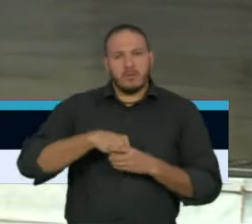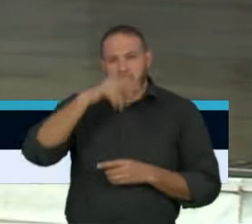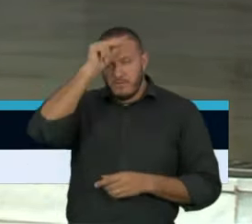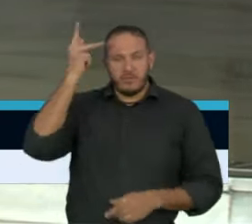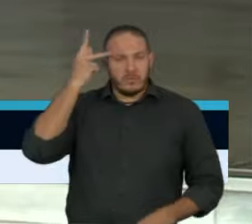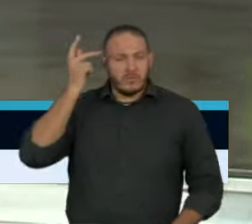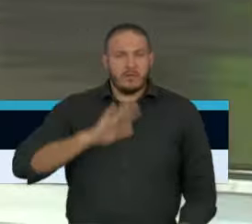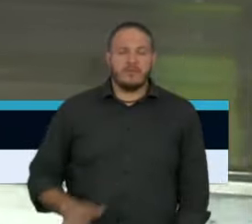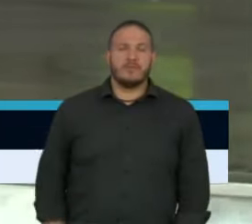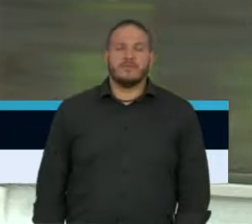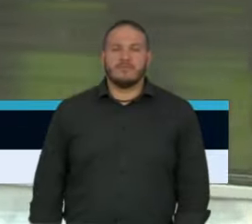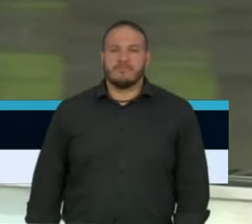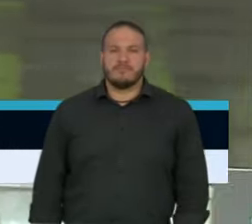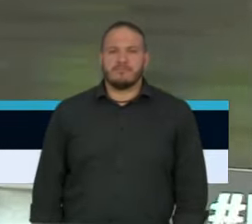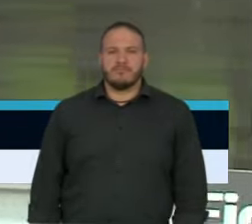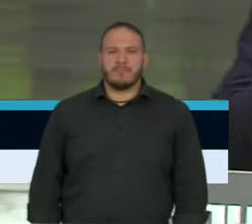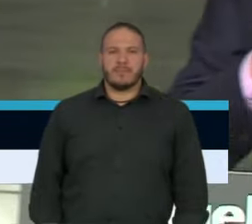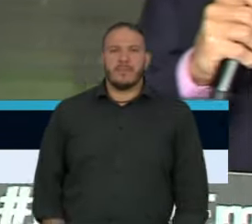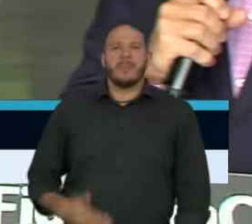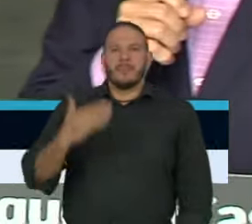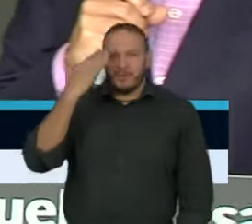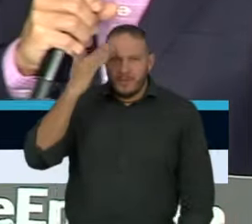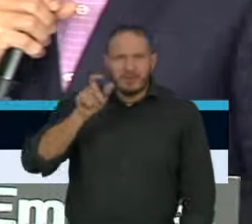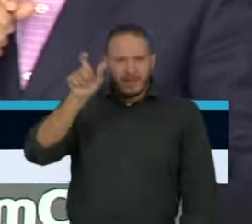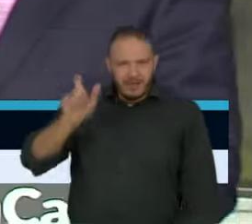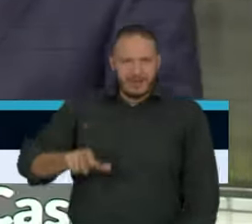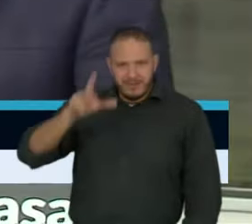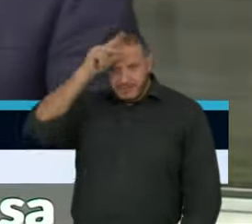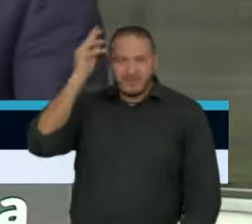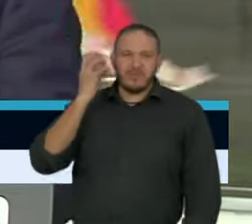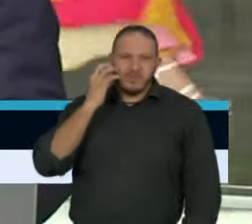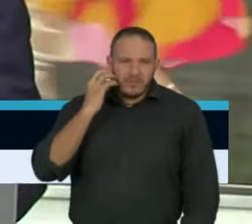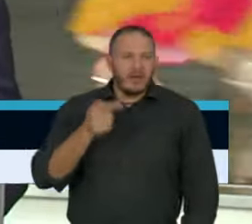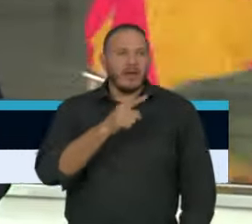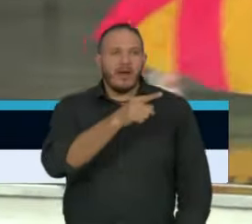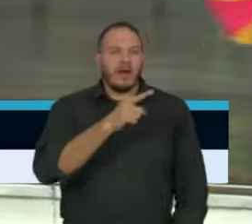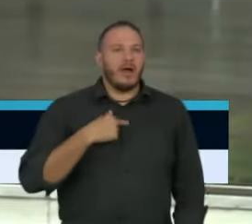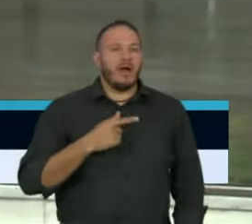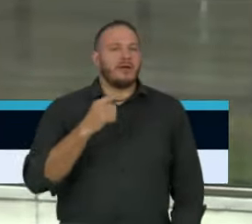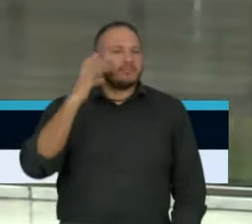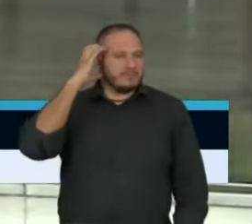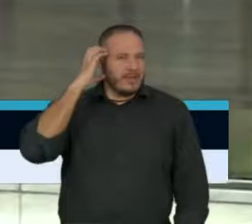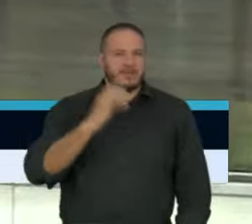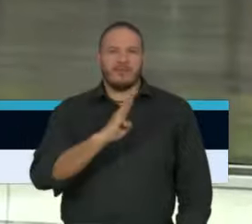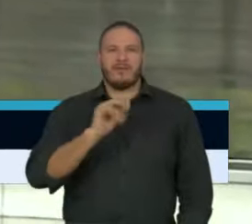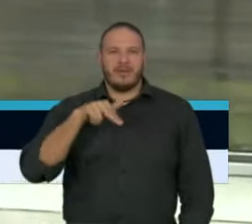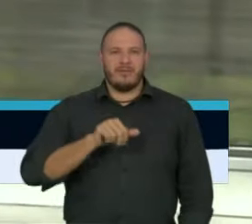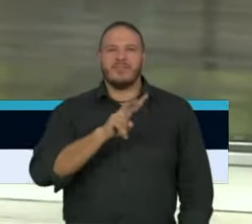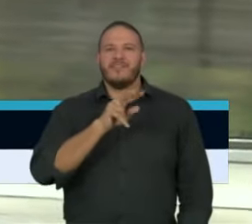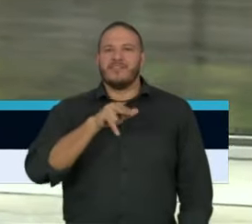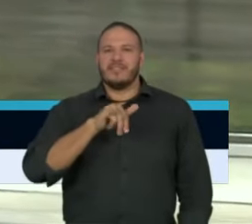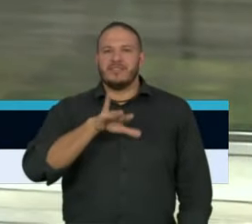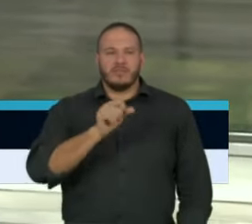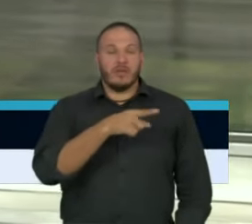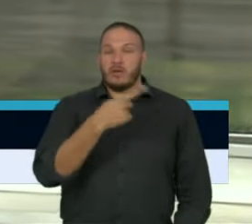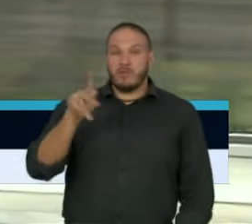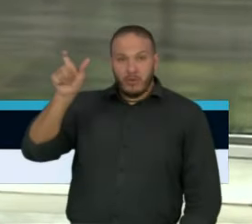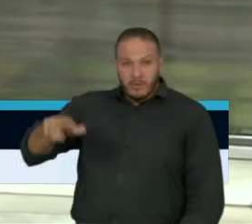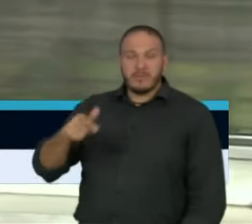Paulo. Obrigado, prefeito Bruno Covas. Obrigado, Vinícius Passarelli, da Rádio CBN. Vamos agora a uma pergunta presencial da Rede TV.